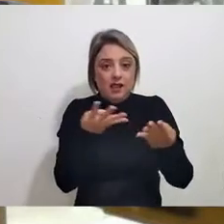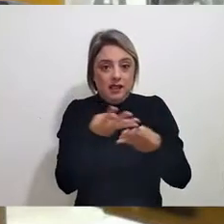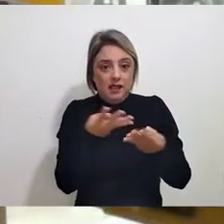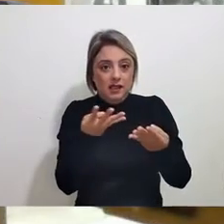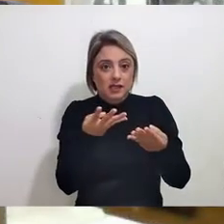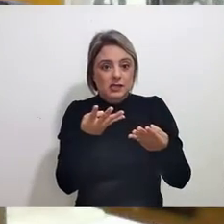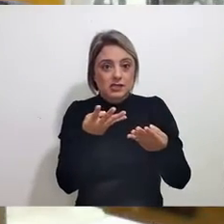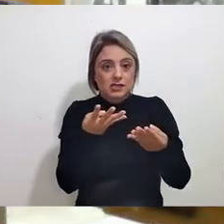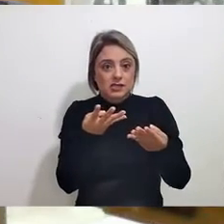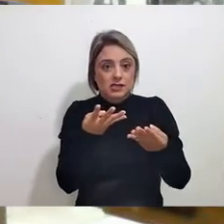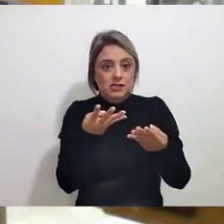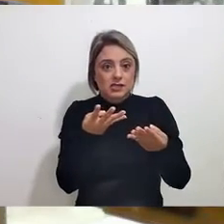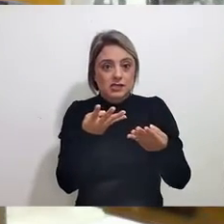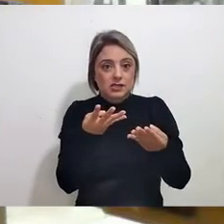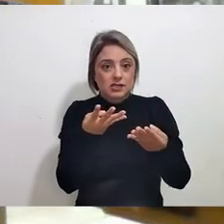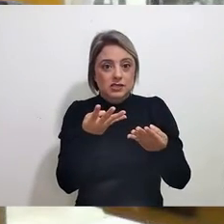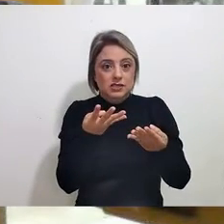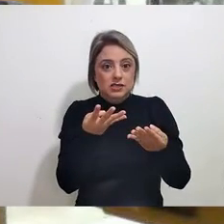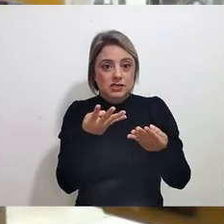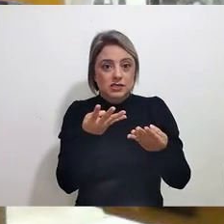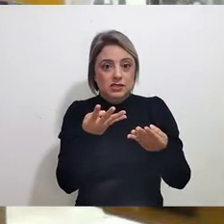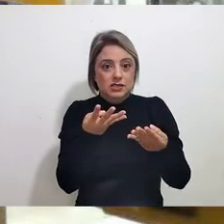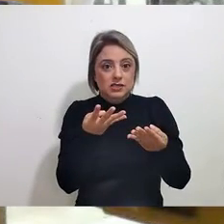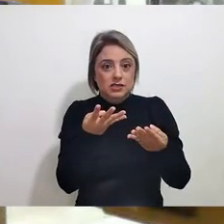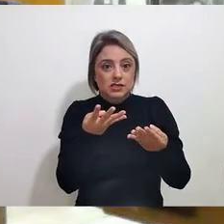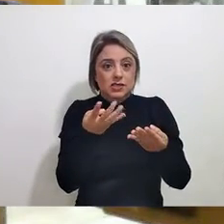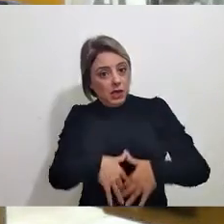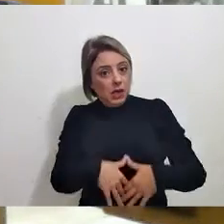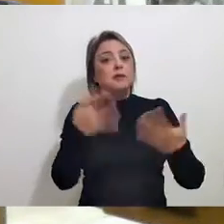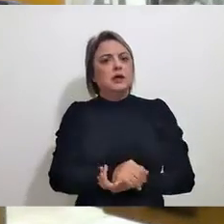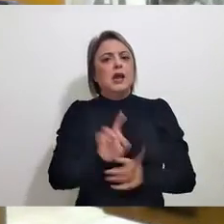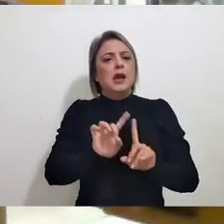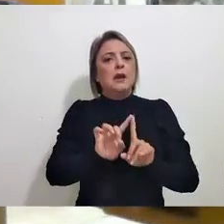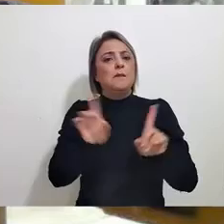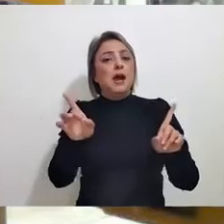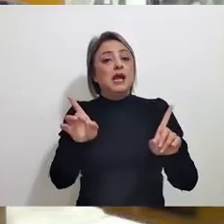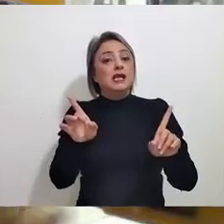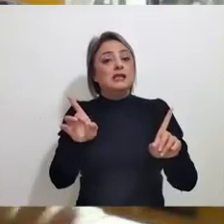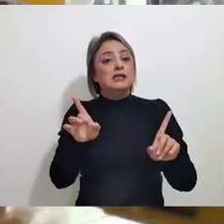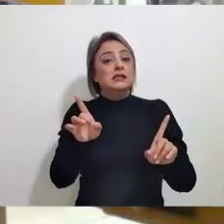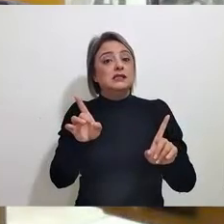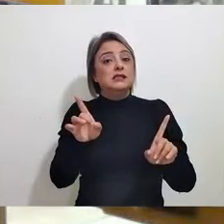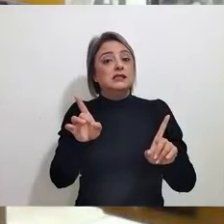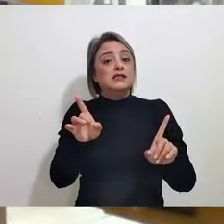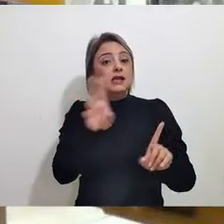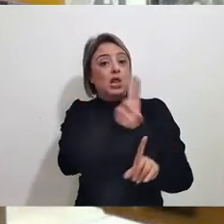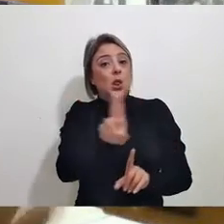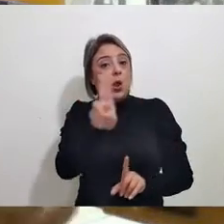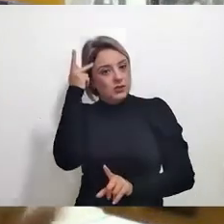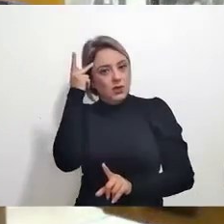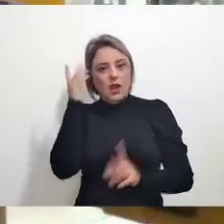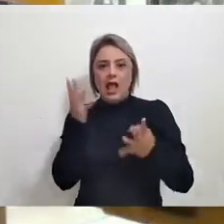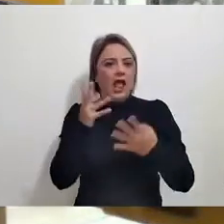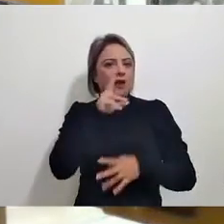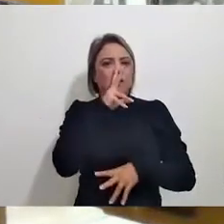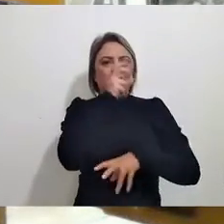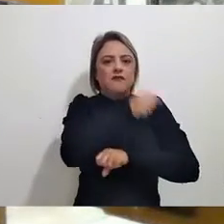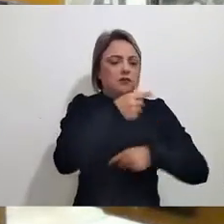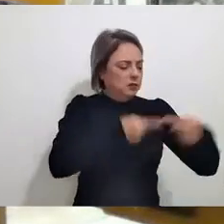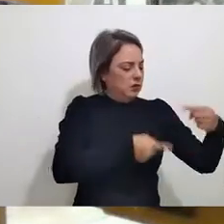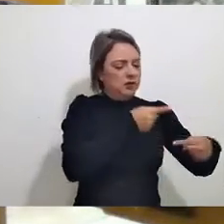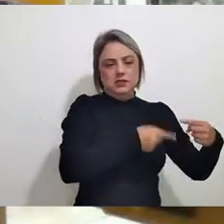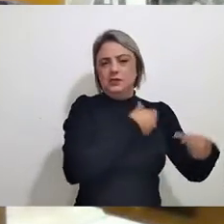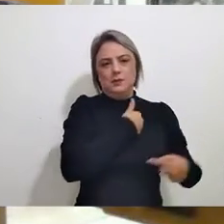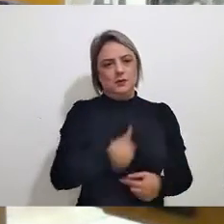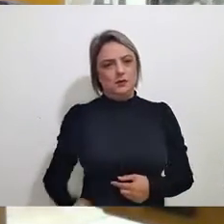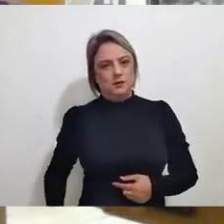bem forte, mas ela é forte em nome de pessoas. Ela não é forte por conta das políticas públicas, porque elas são inexistentes. Pelo menos aqui no